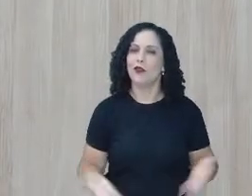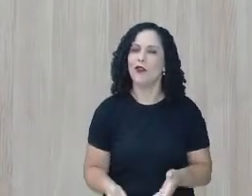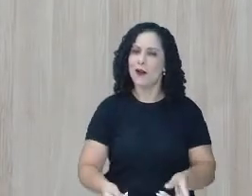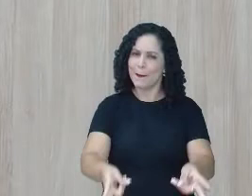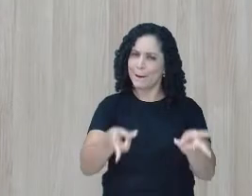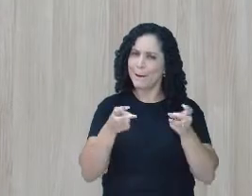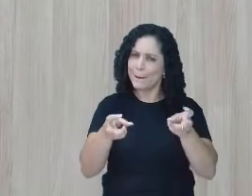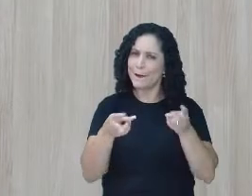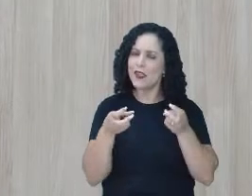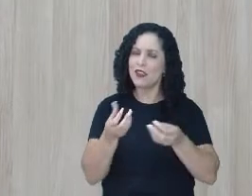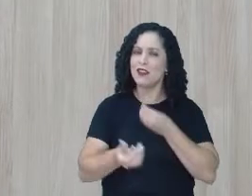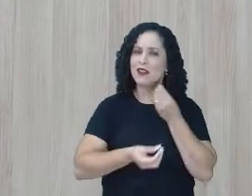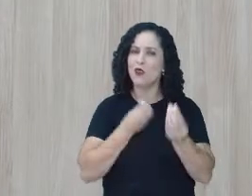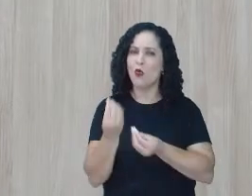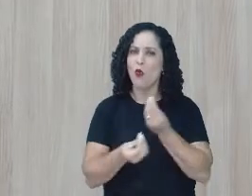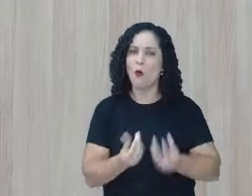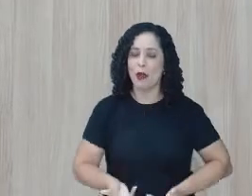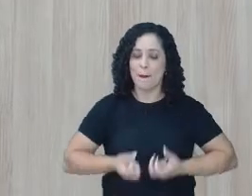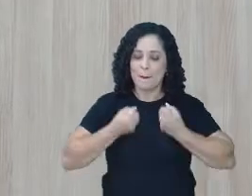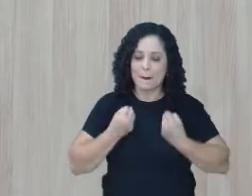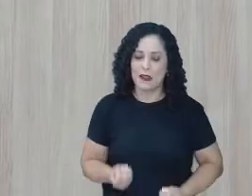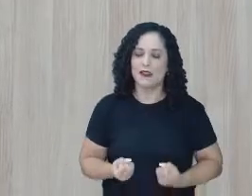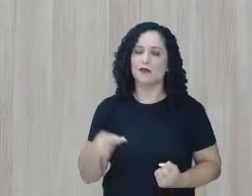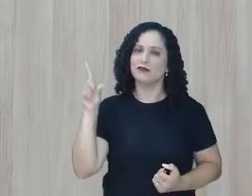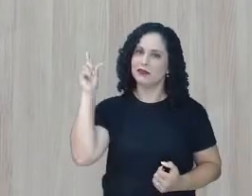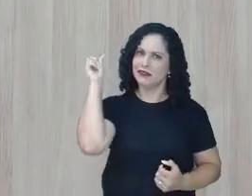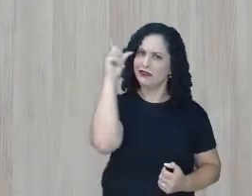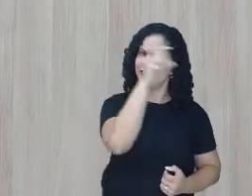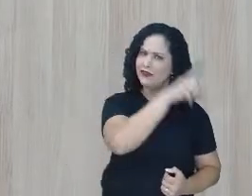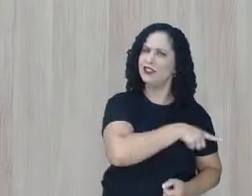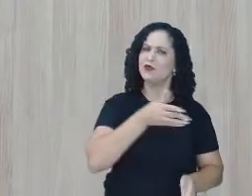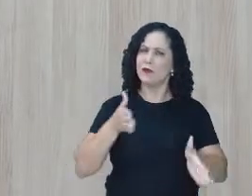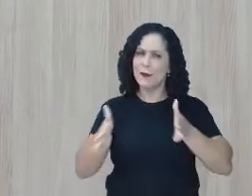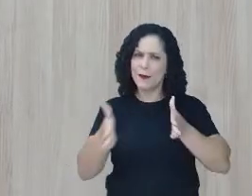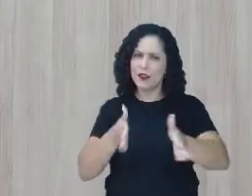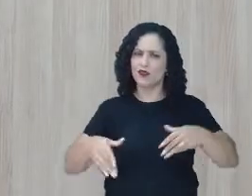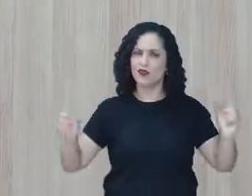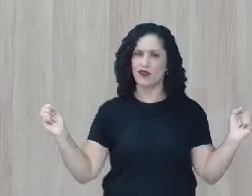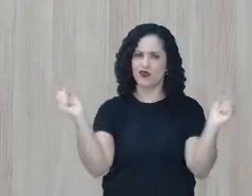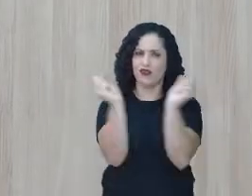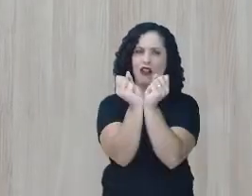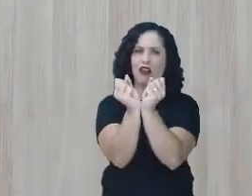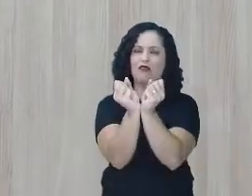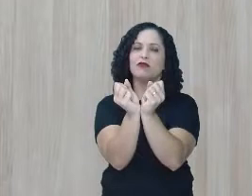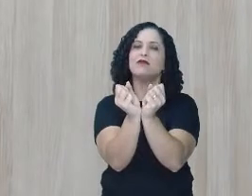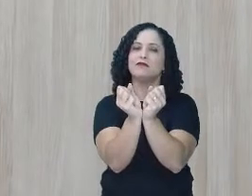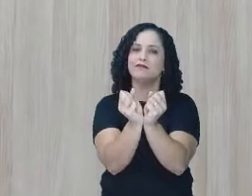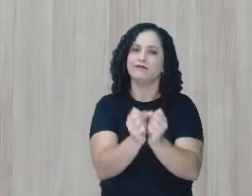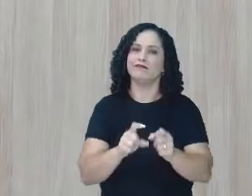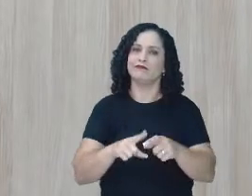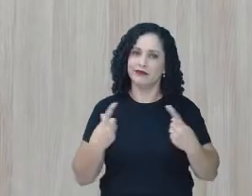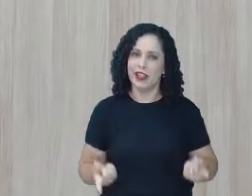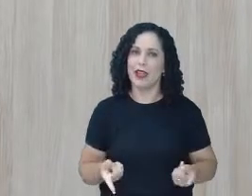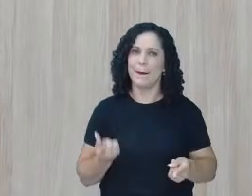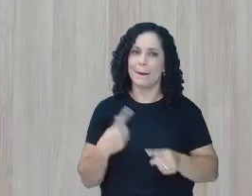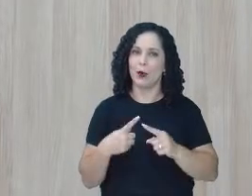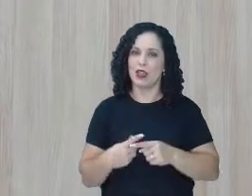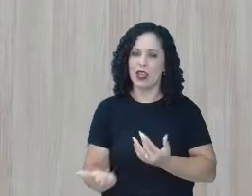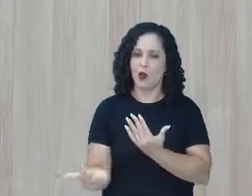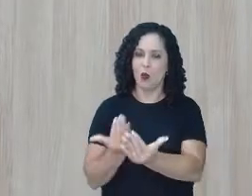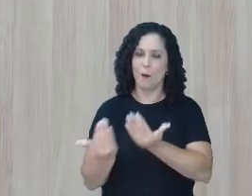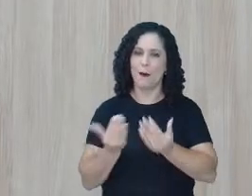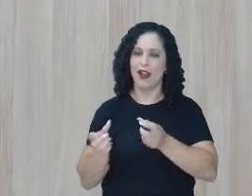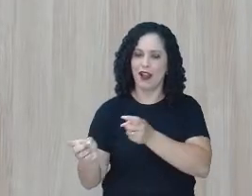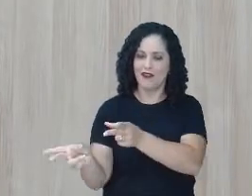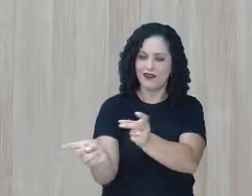perceber o quanto, apesar do peso da escravidão, da redução desse sujeito a uma condição de mercadoria, né? Essas